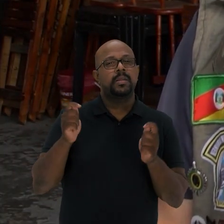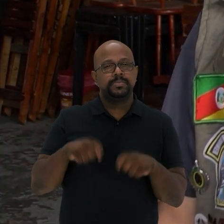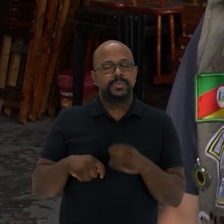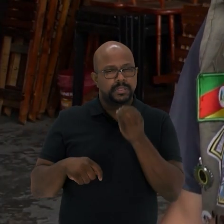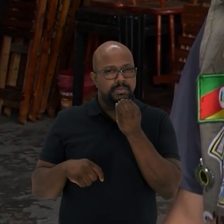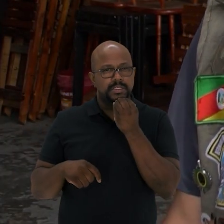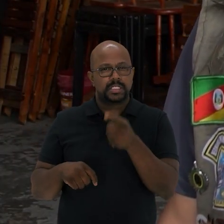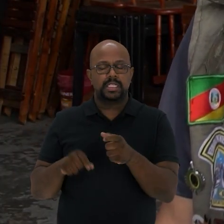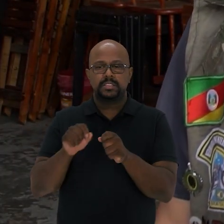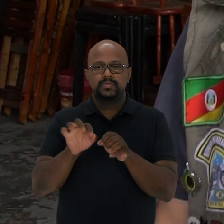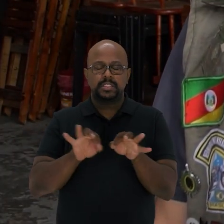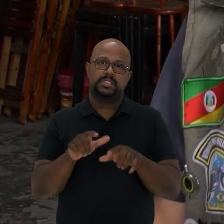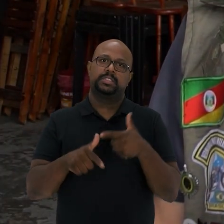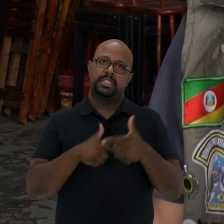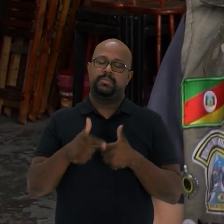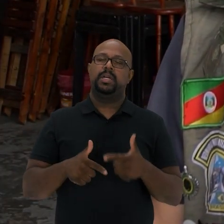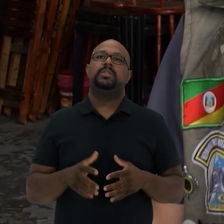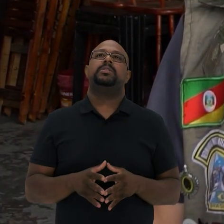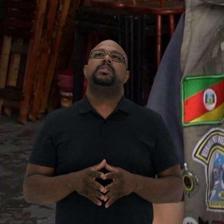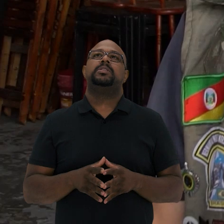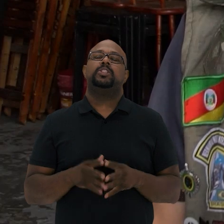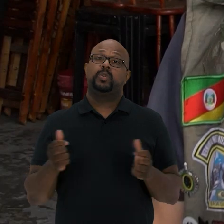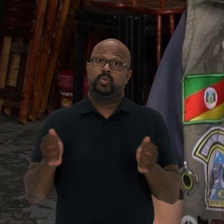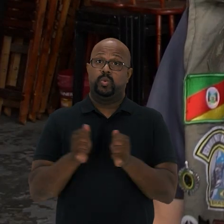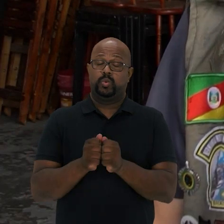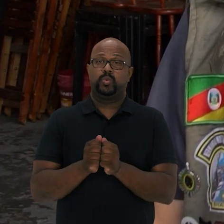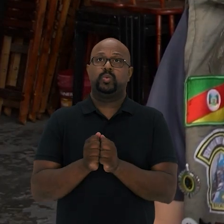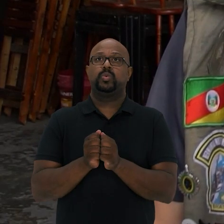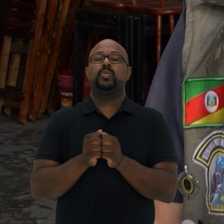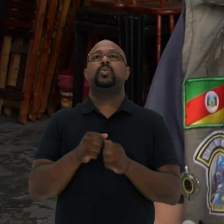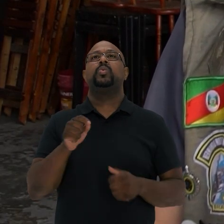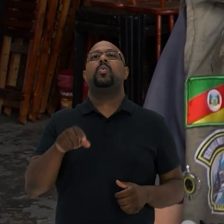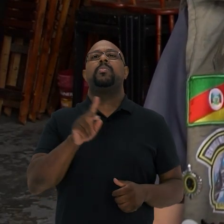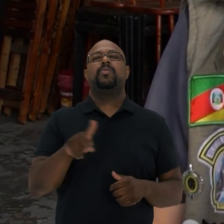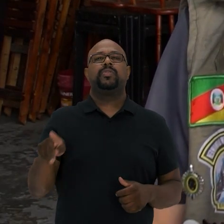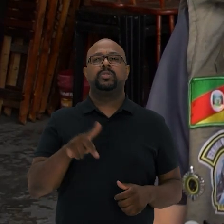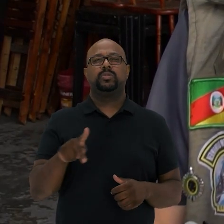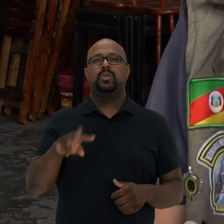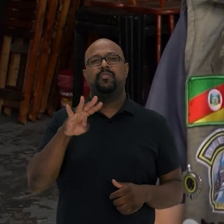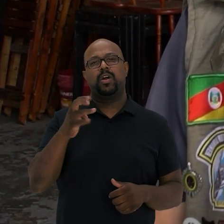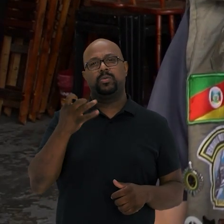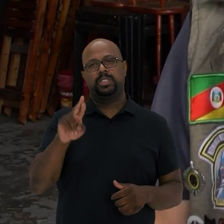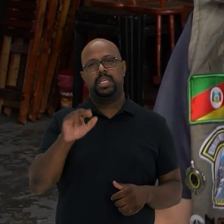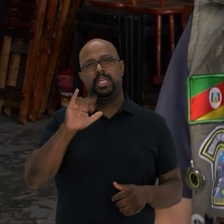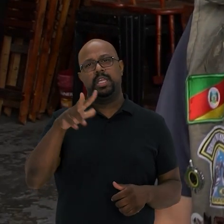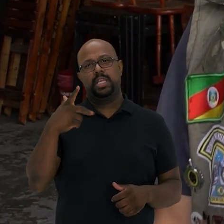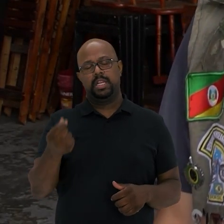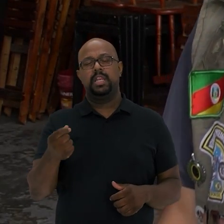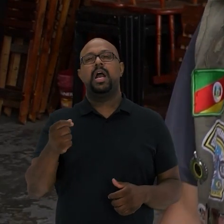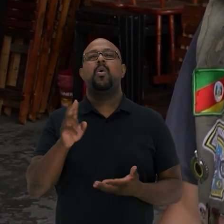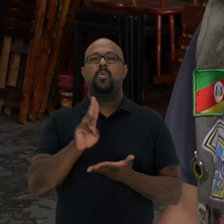surgir a possibilidade de fazer esse trabalho, em conjunto com o professor Walter